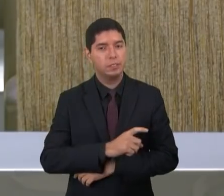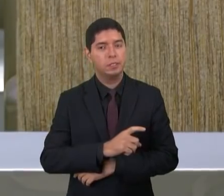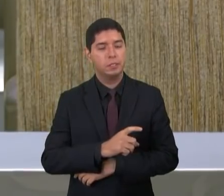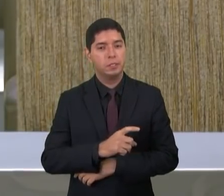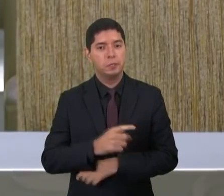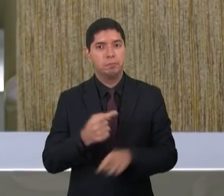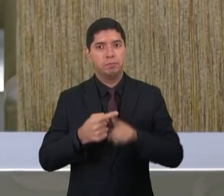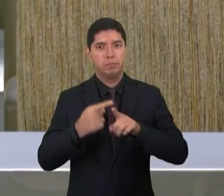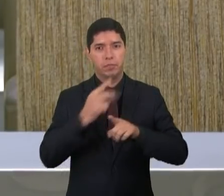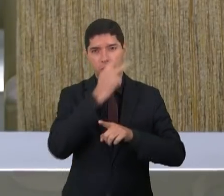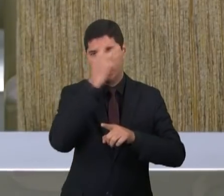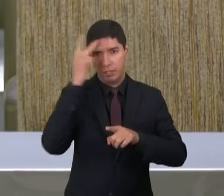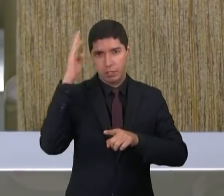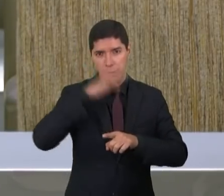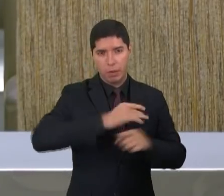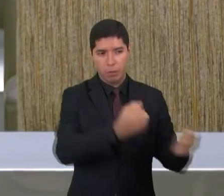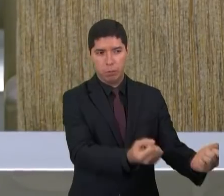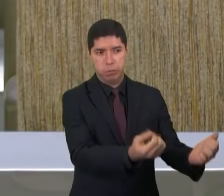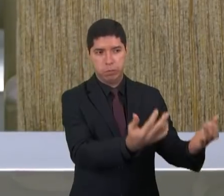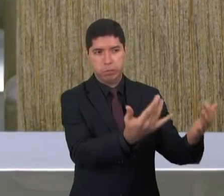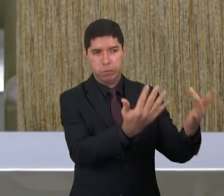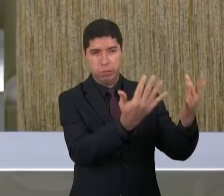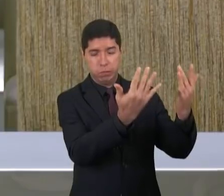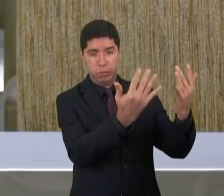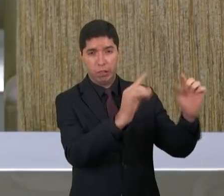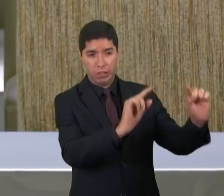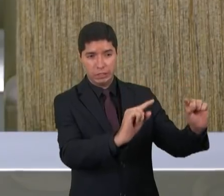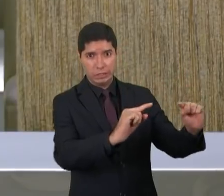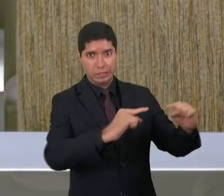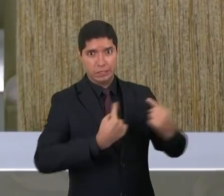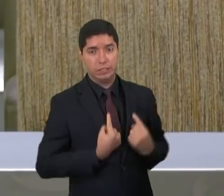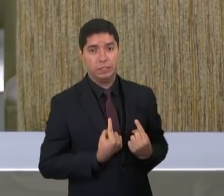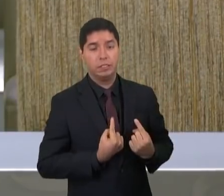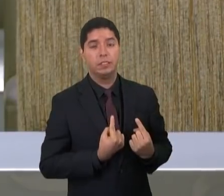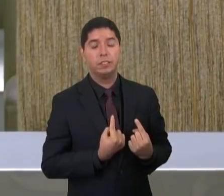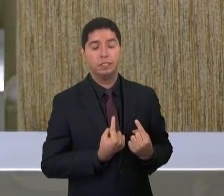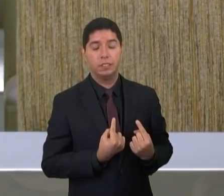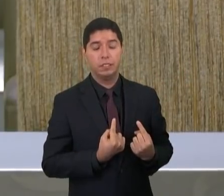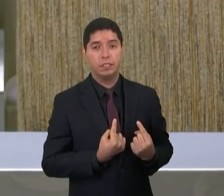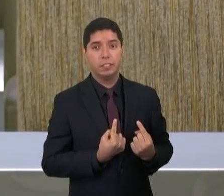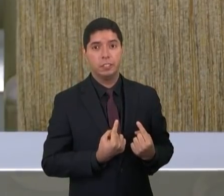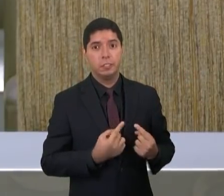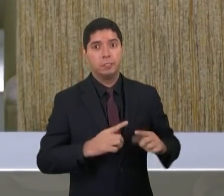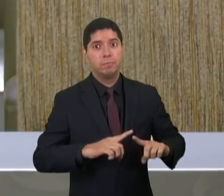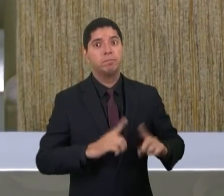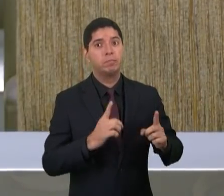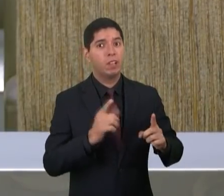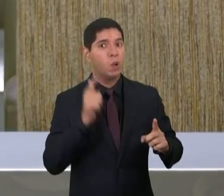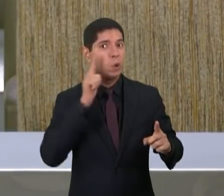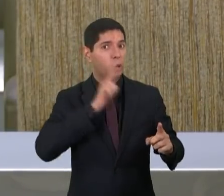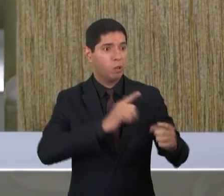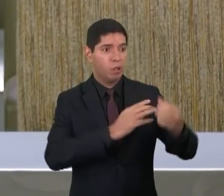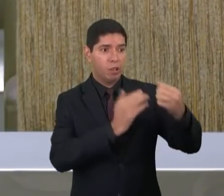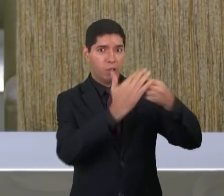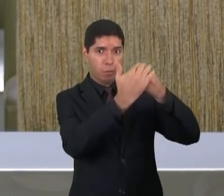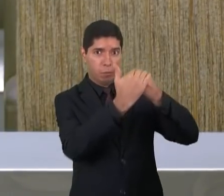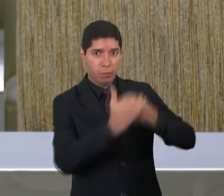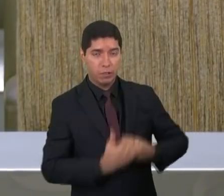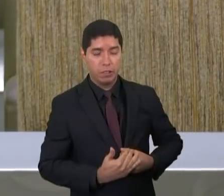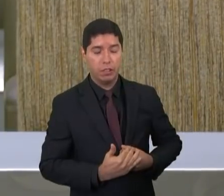quando os homens se levantaram contra nós, eles então nos teriam engolido